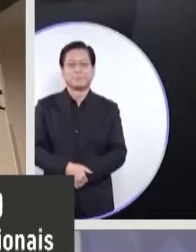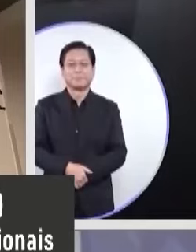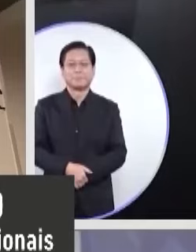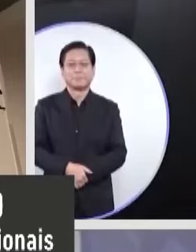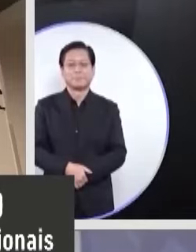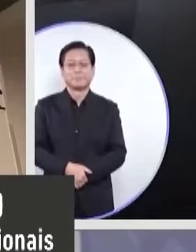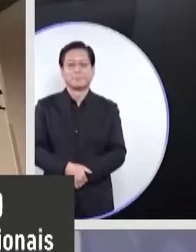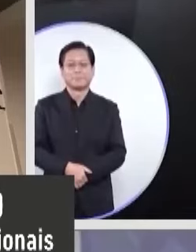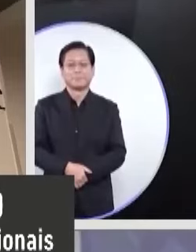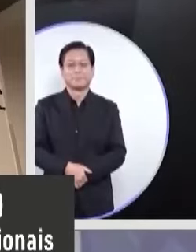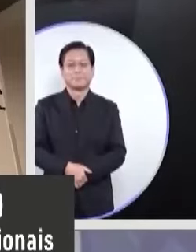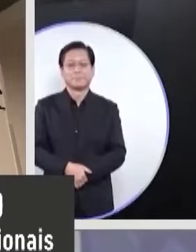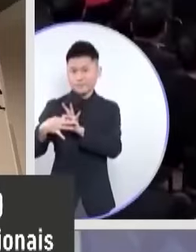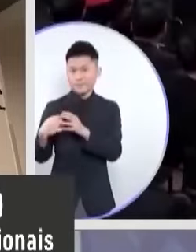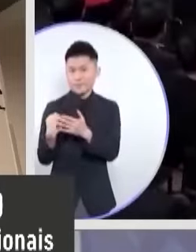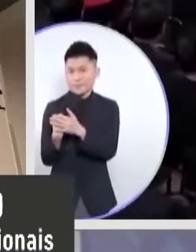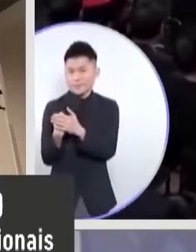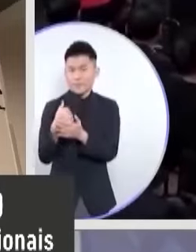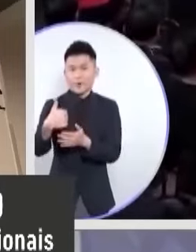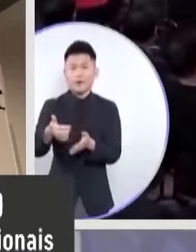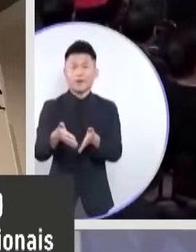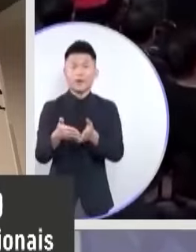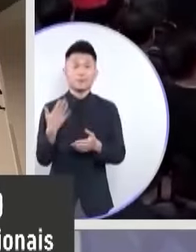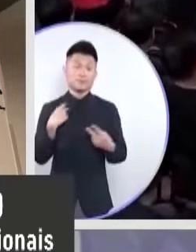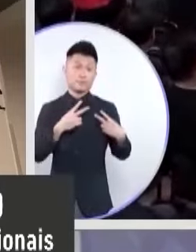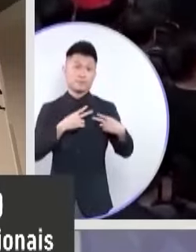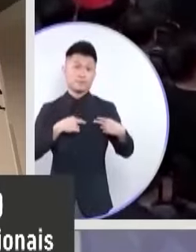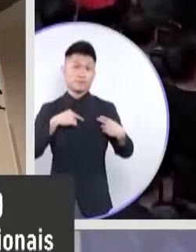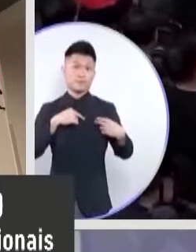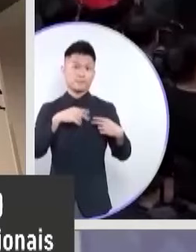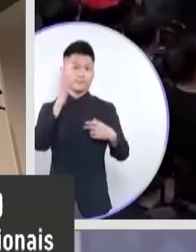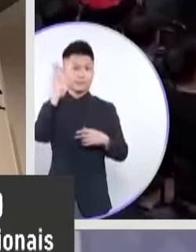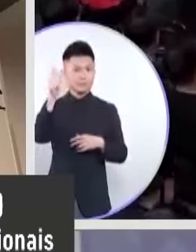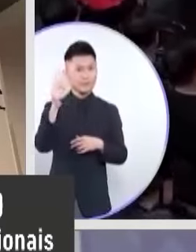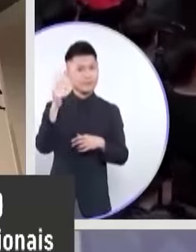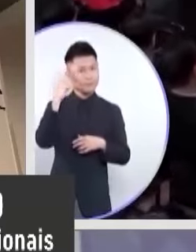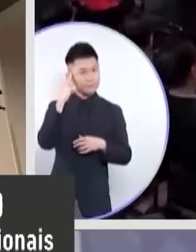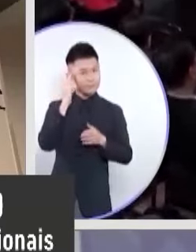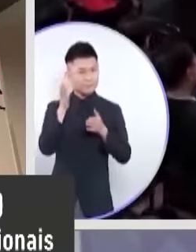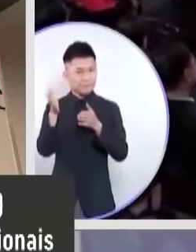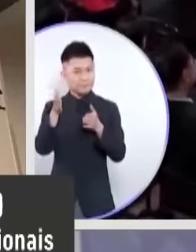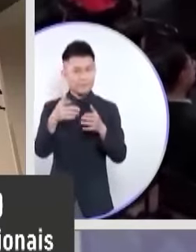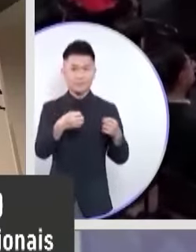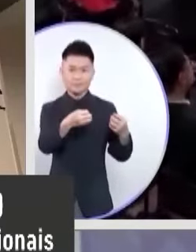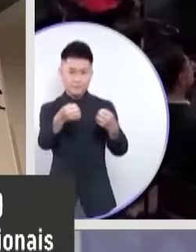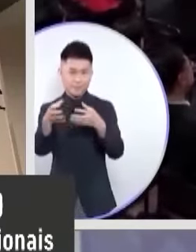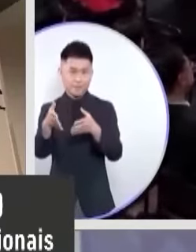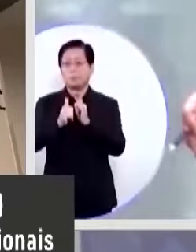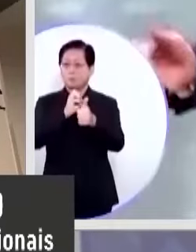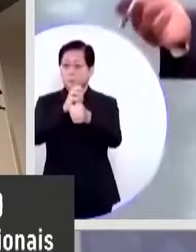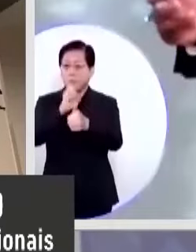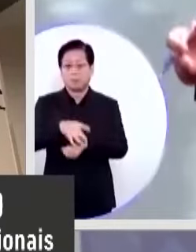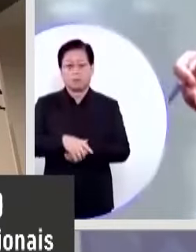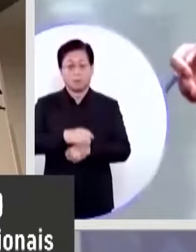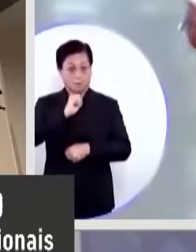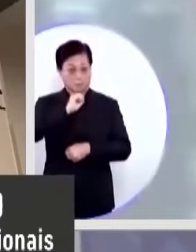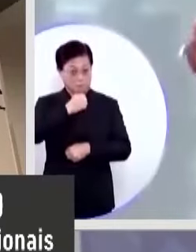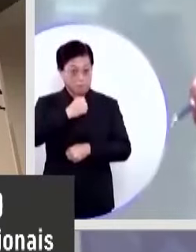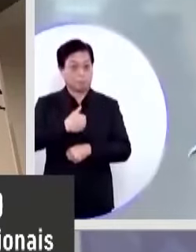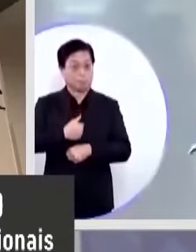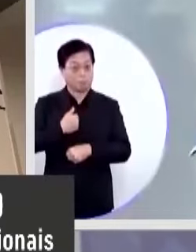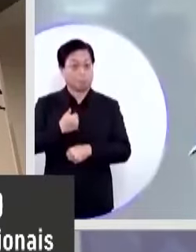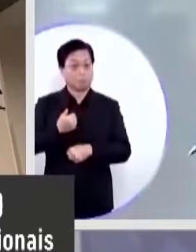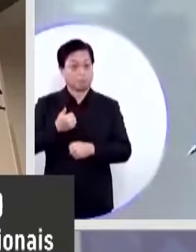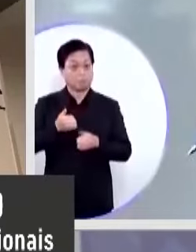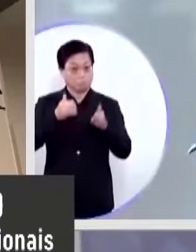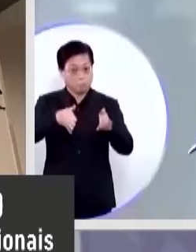na APEC e também entre outros diálogos aí outras conversas entre eh e as